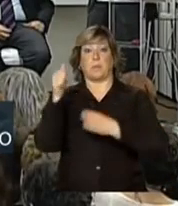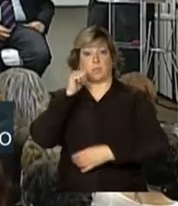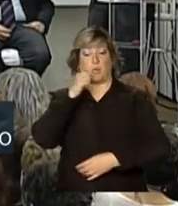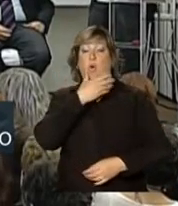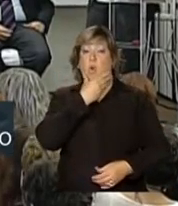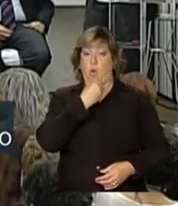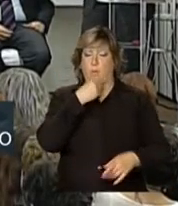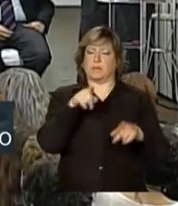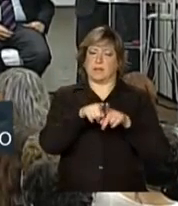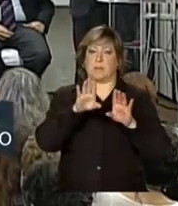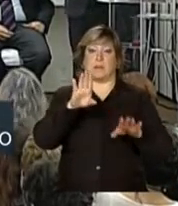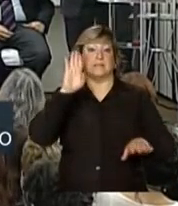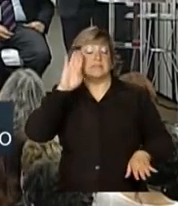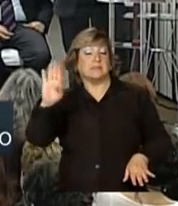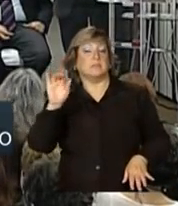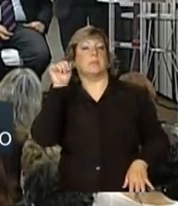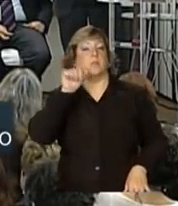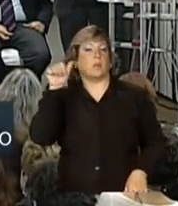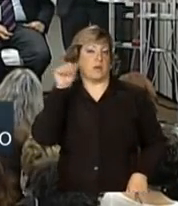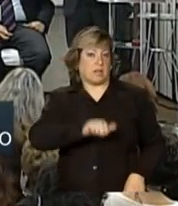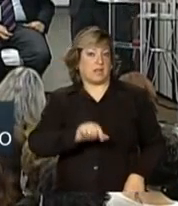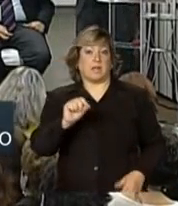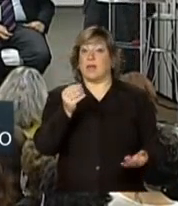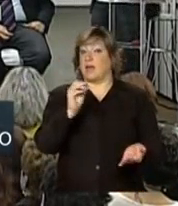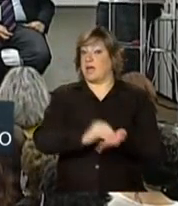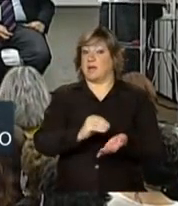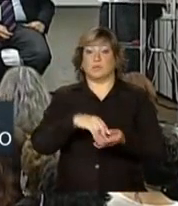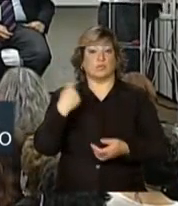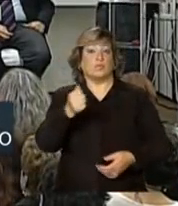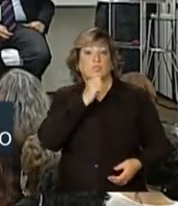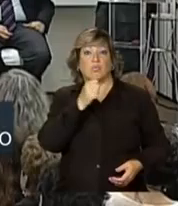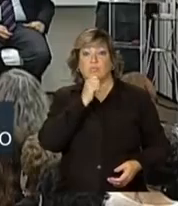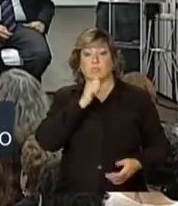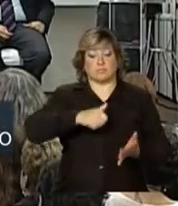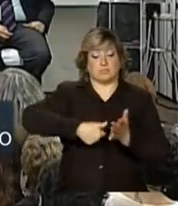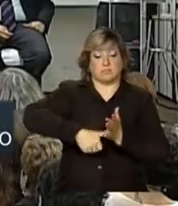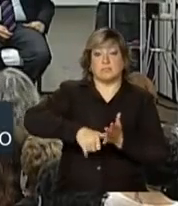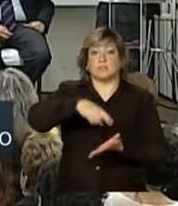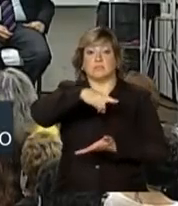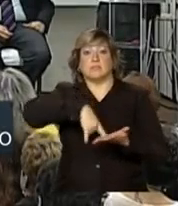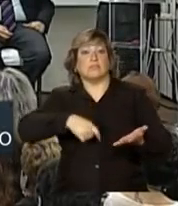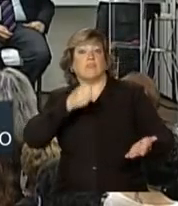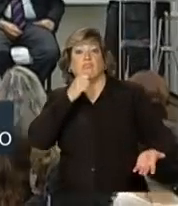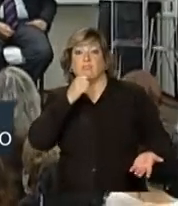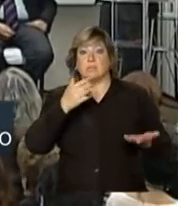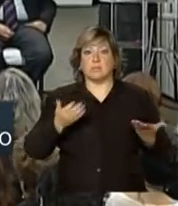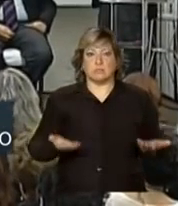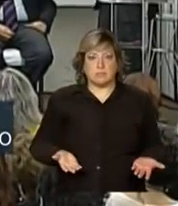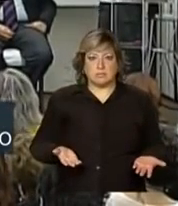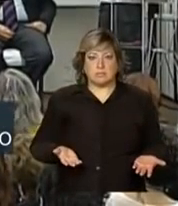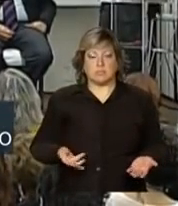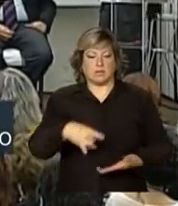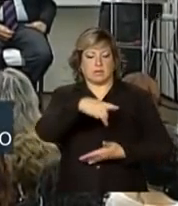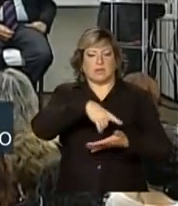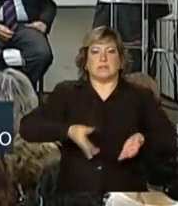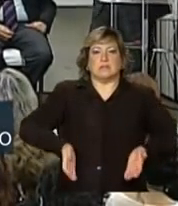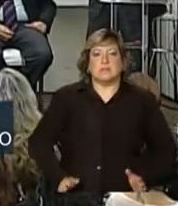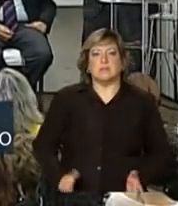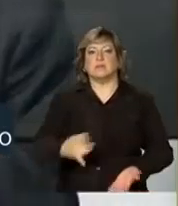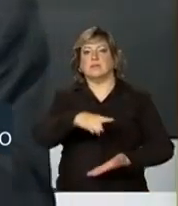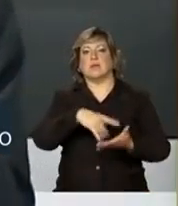mas especialmente mulheres, que ainda não têm documento civil. Imagina o que significa